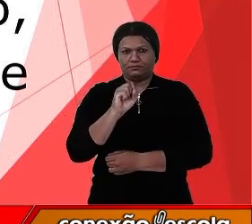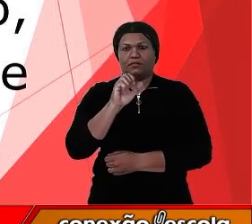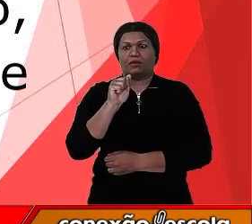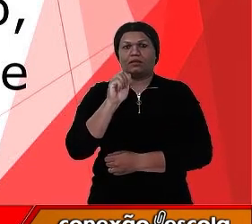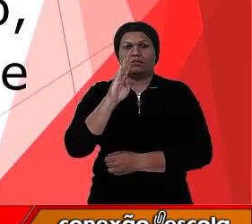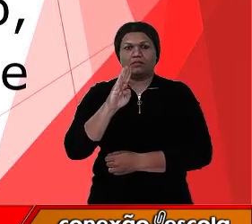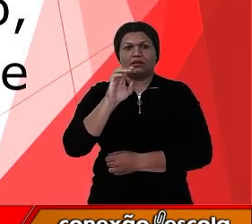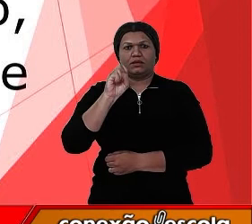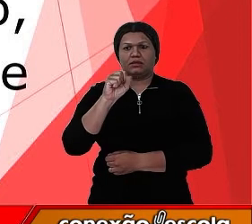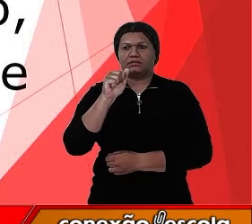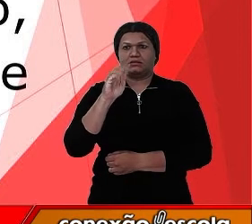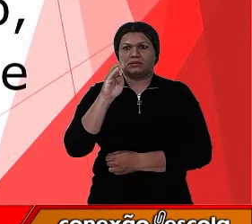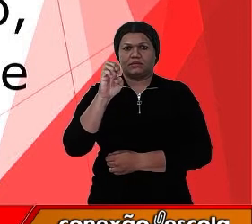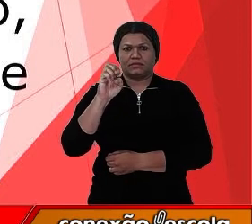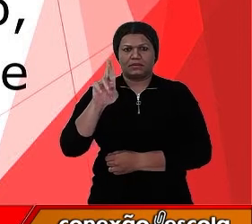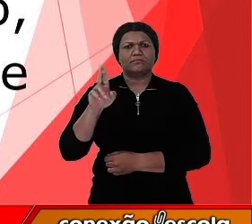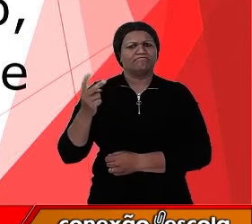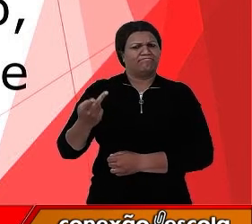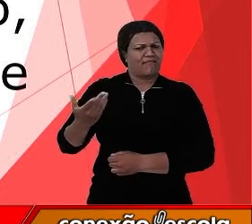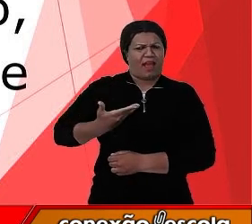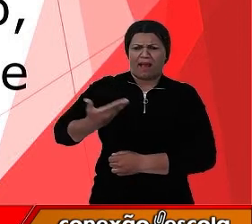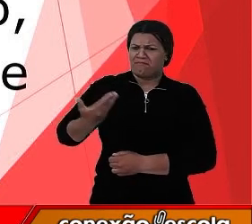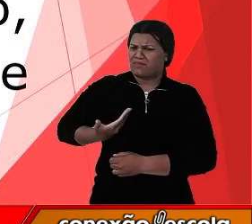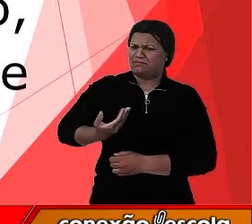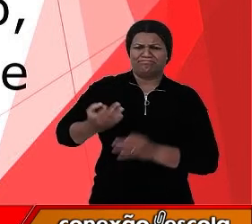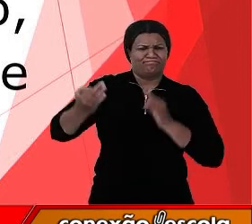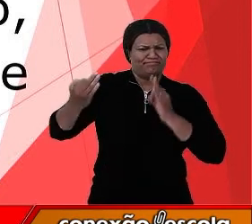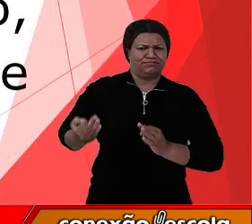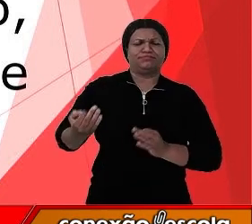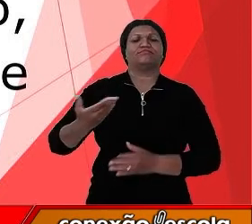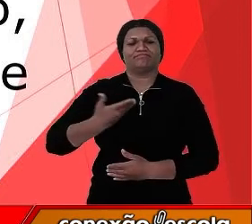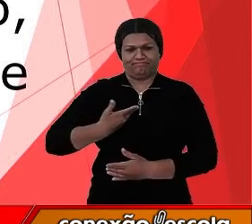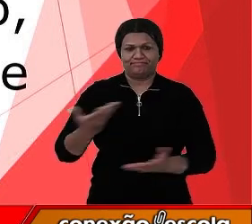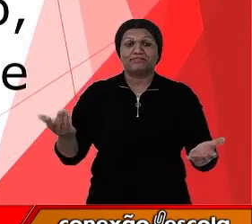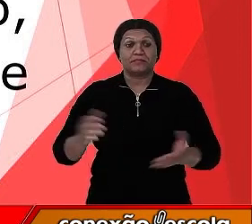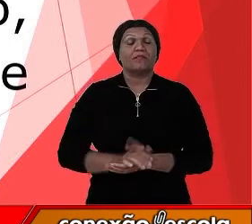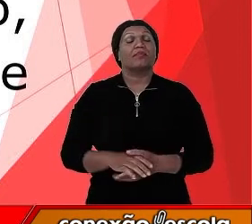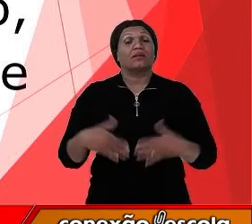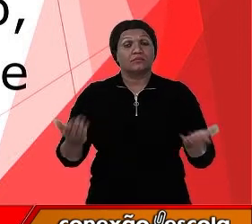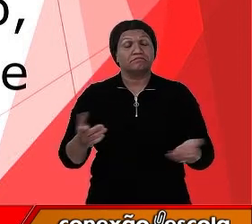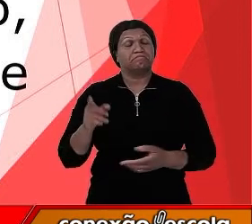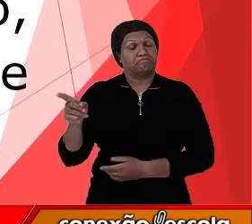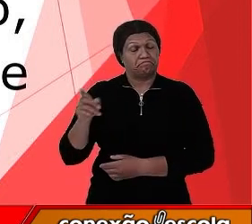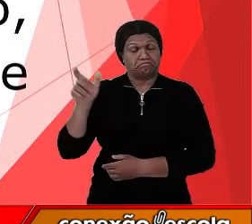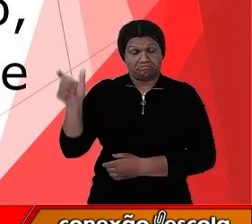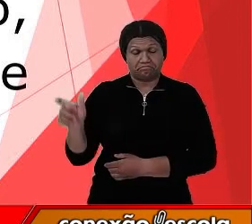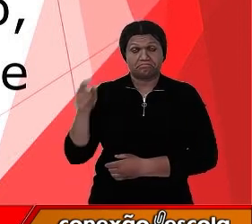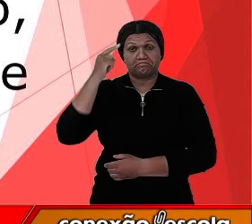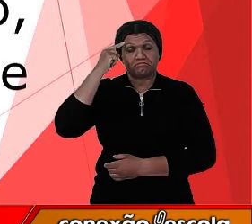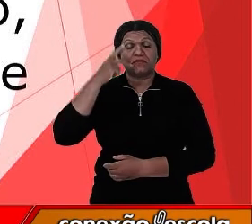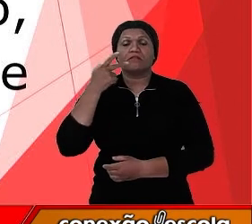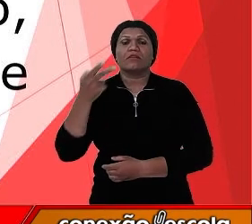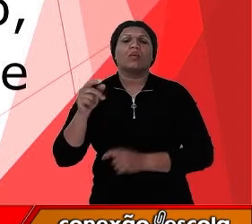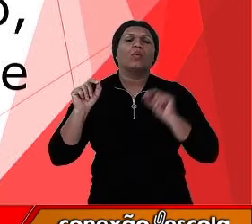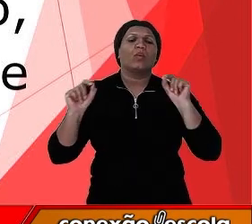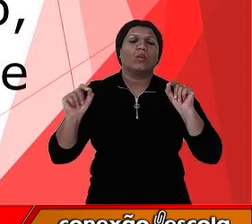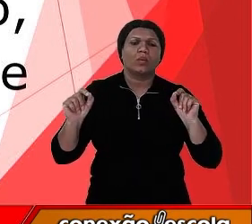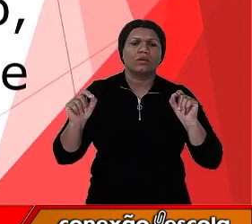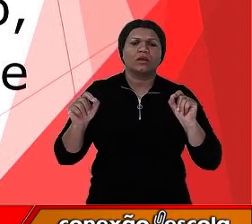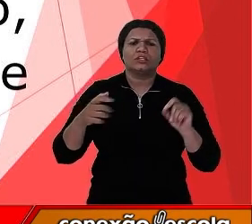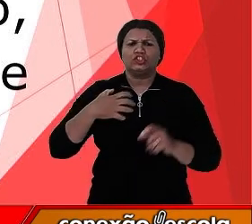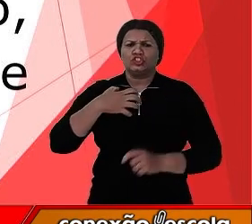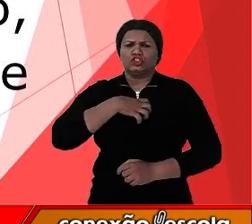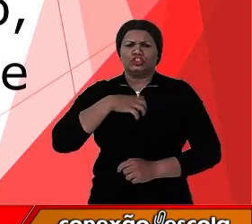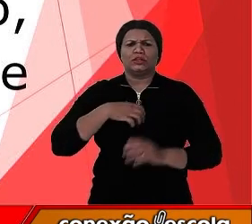parceirão meu parceirão demais a conta e ele vai considerar as questões